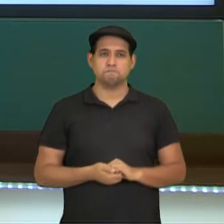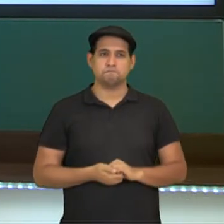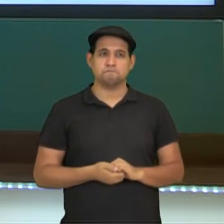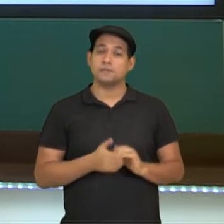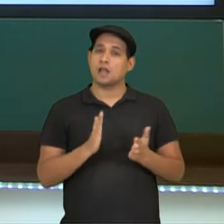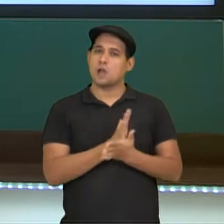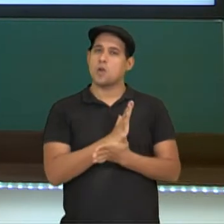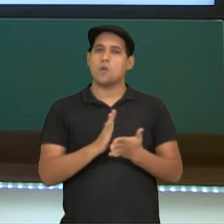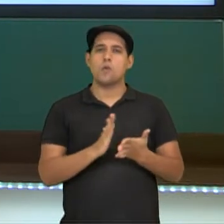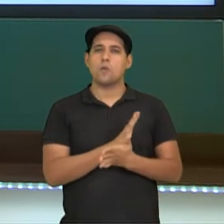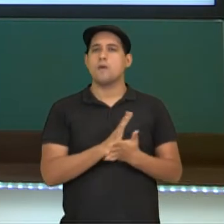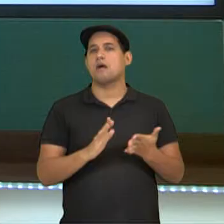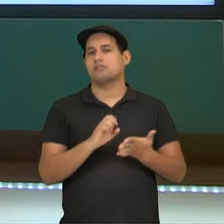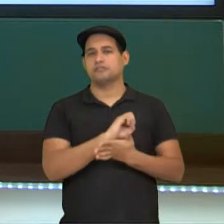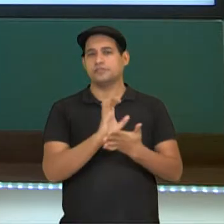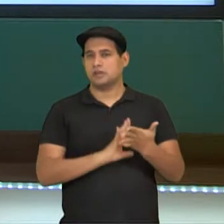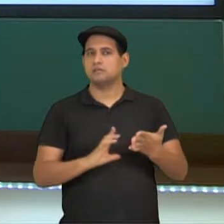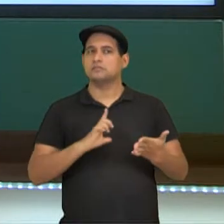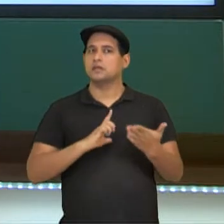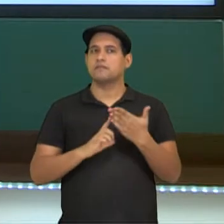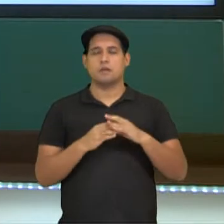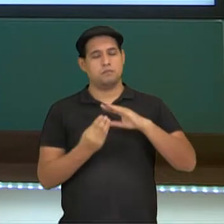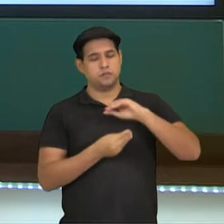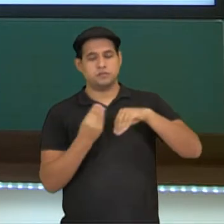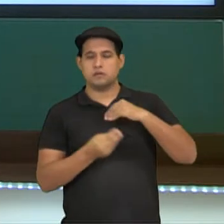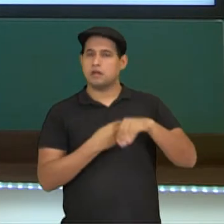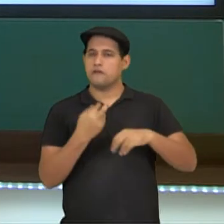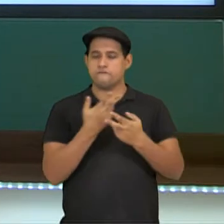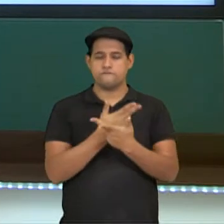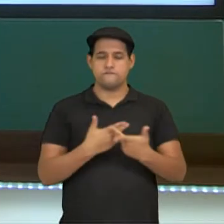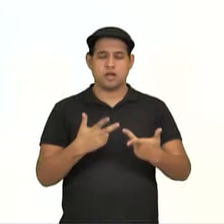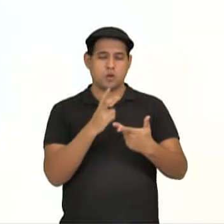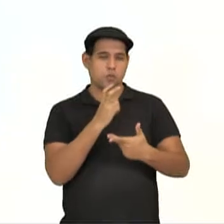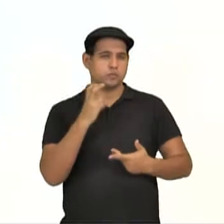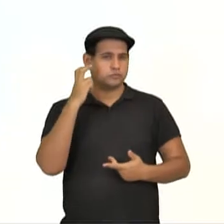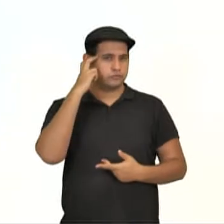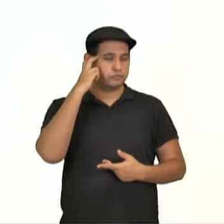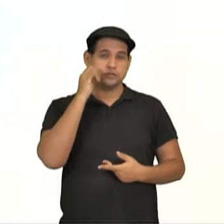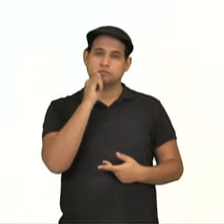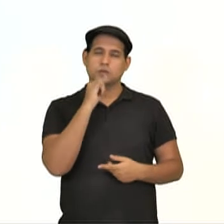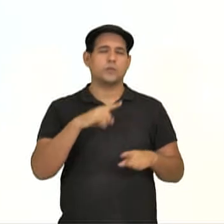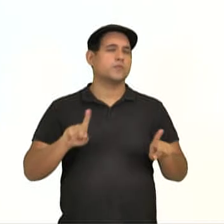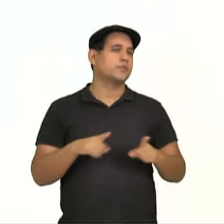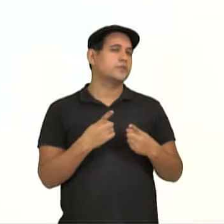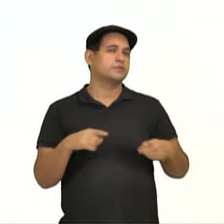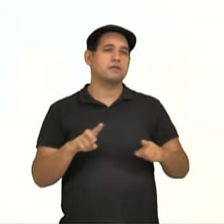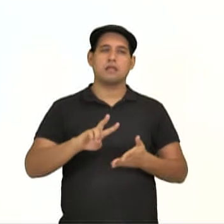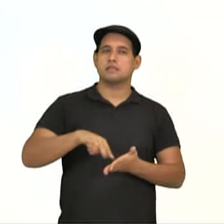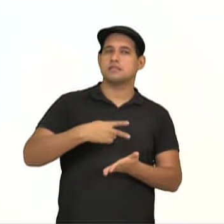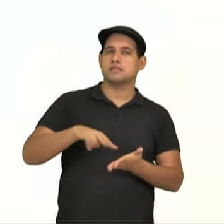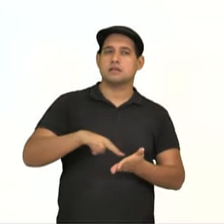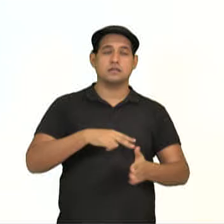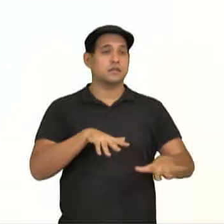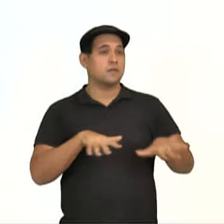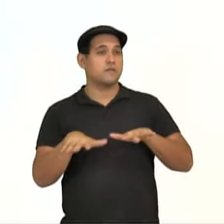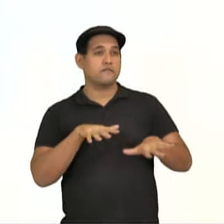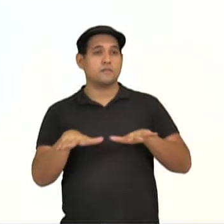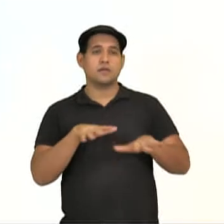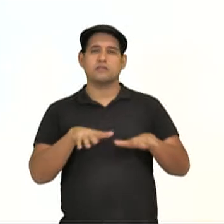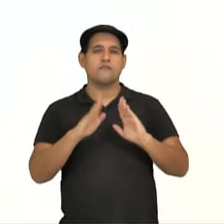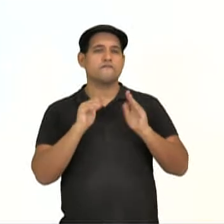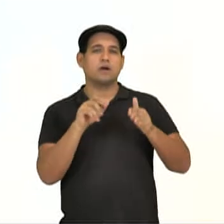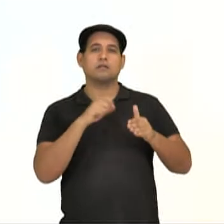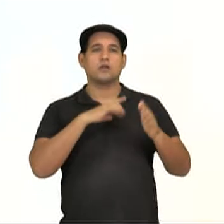Alguma dinâmica, então, né? Ela vai misturar elementos de várias culturas, como músicas, danças e movimentos que